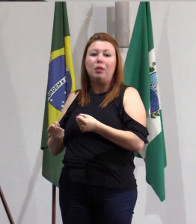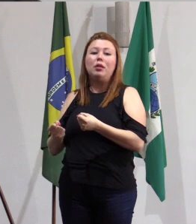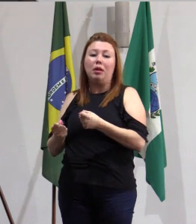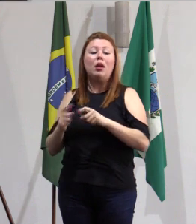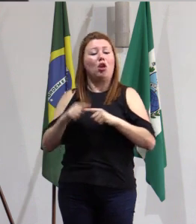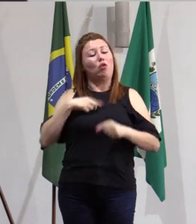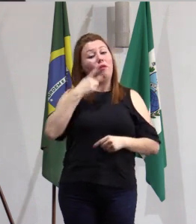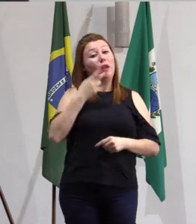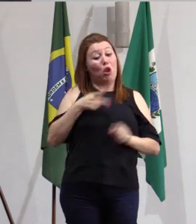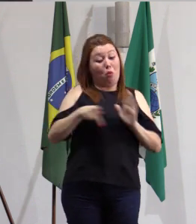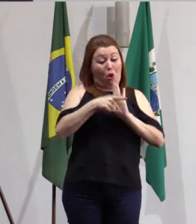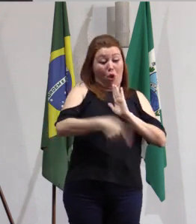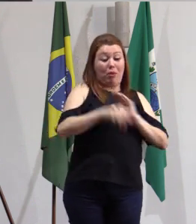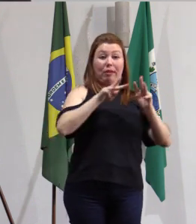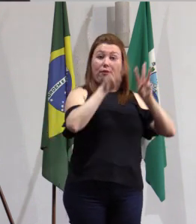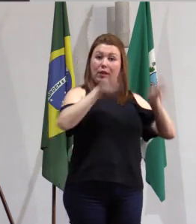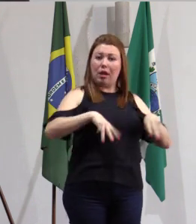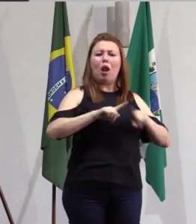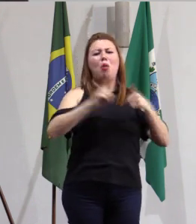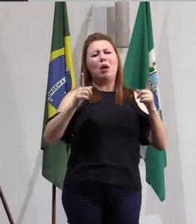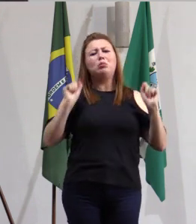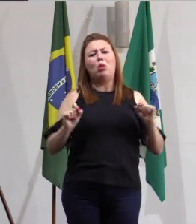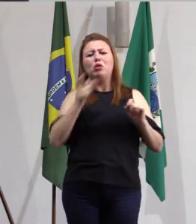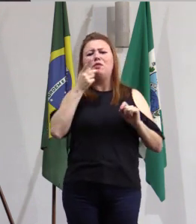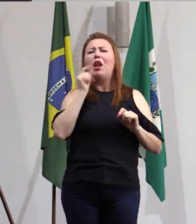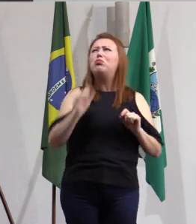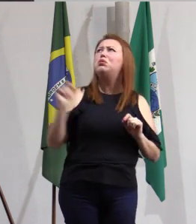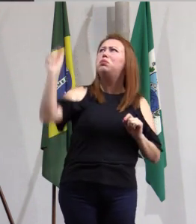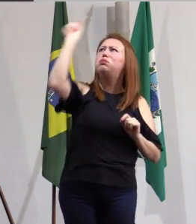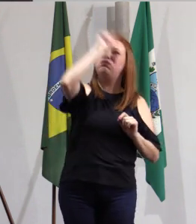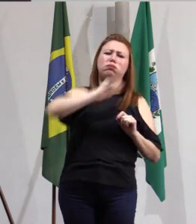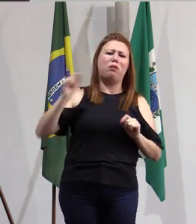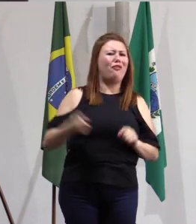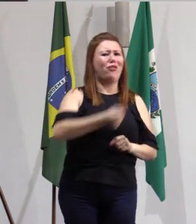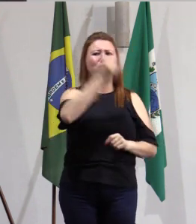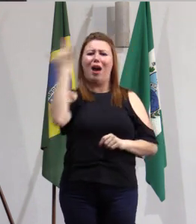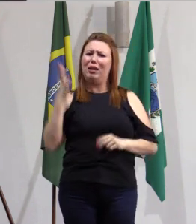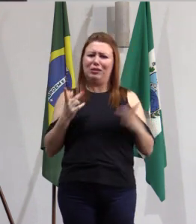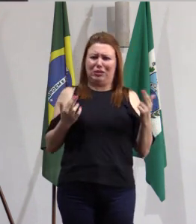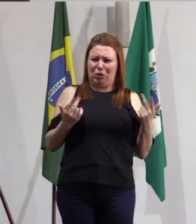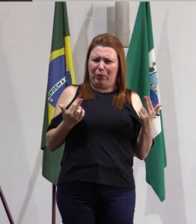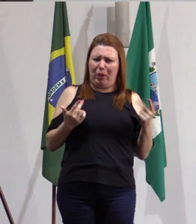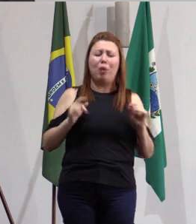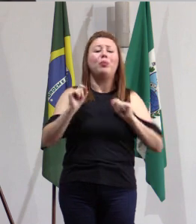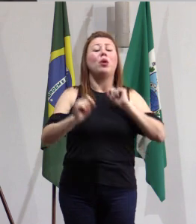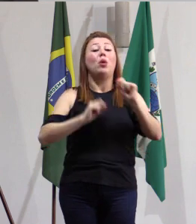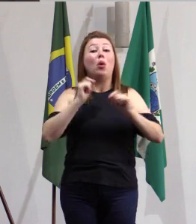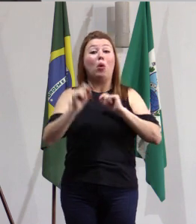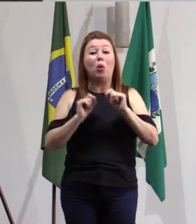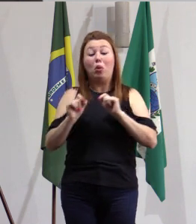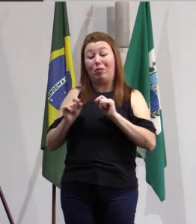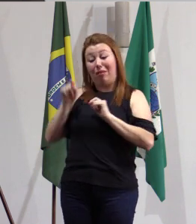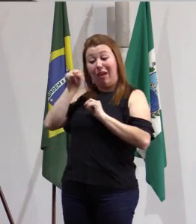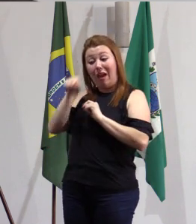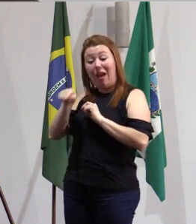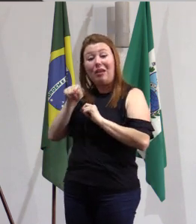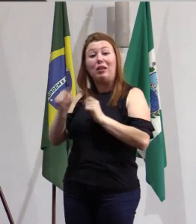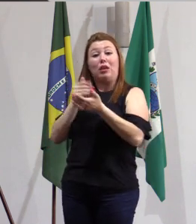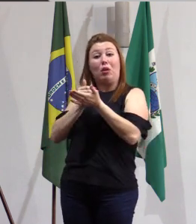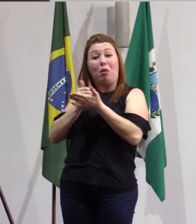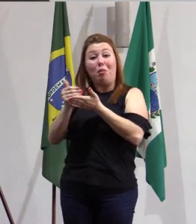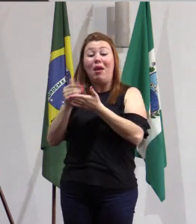poderia falar de tantas outras instituições Brasil afora. Com base nessa premissa, que compunha, portanto, o pacto